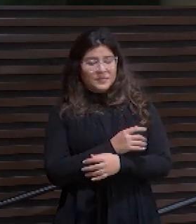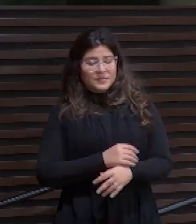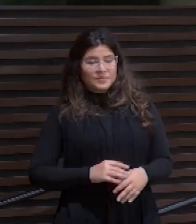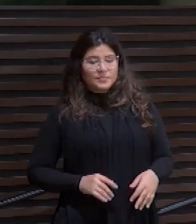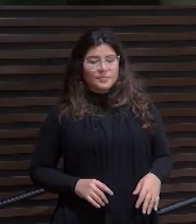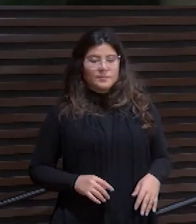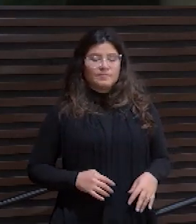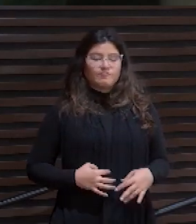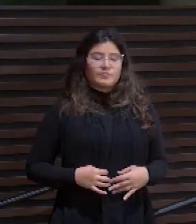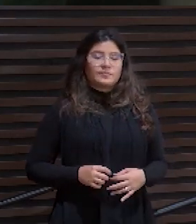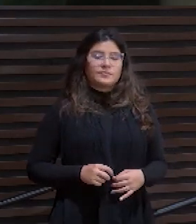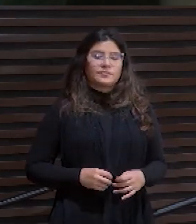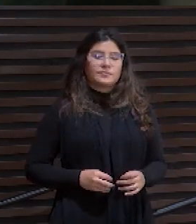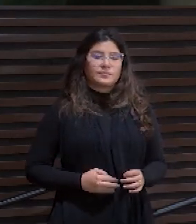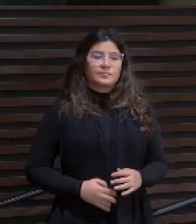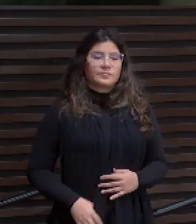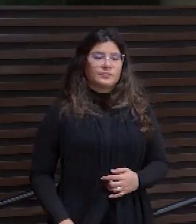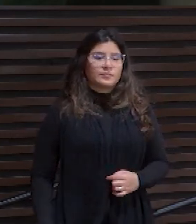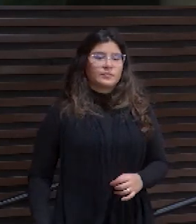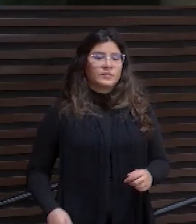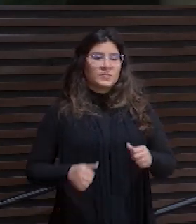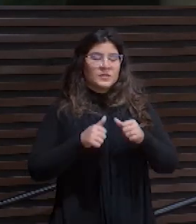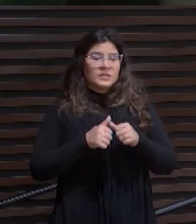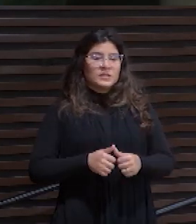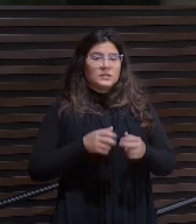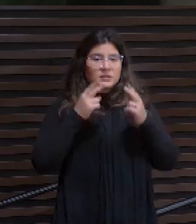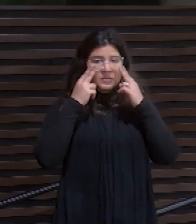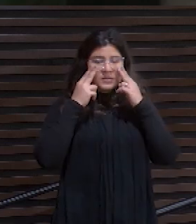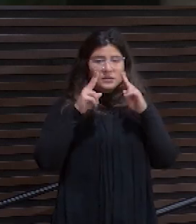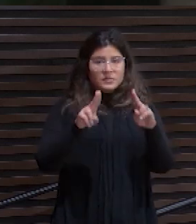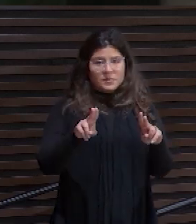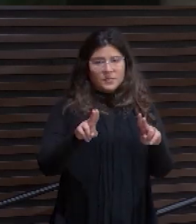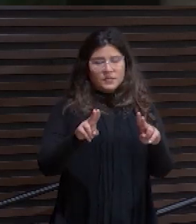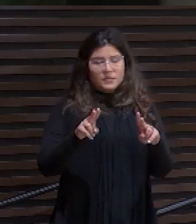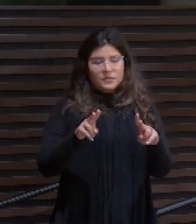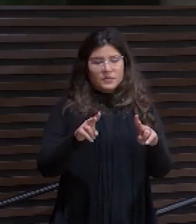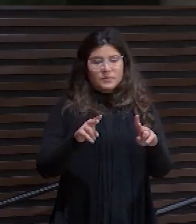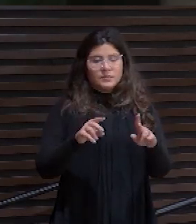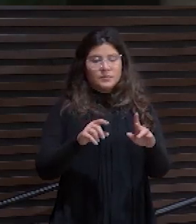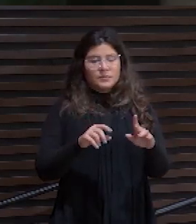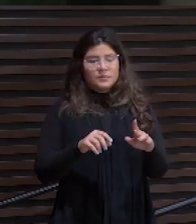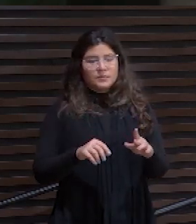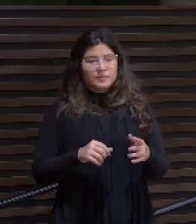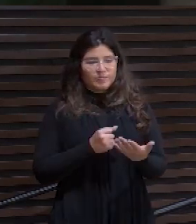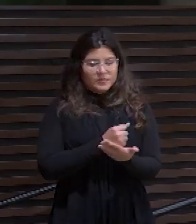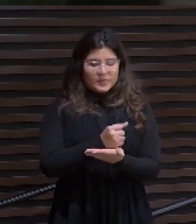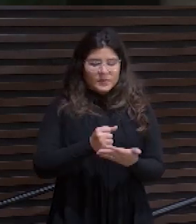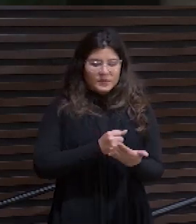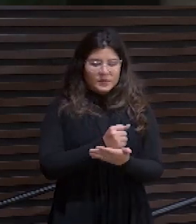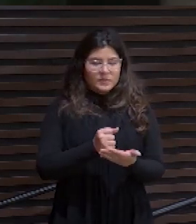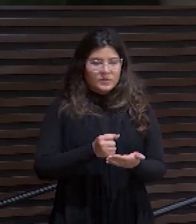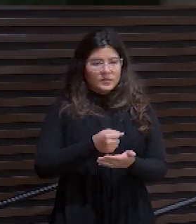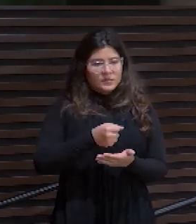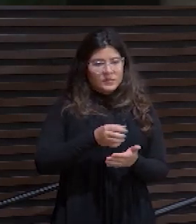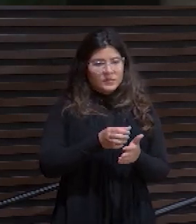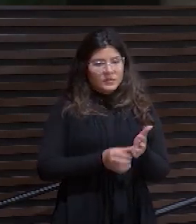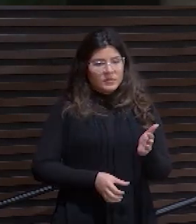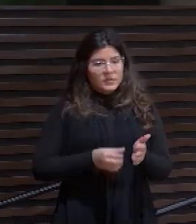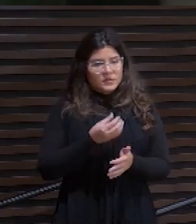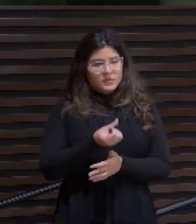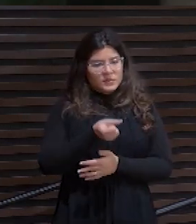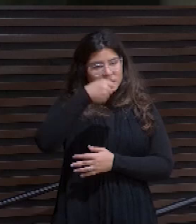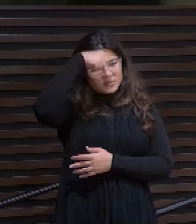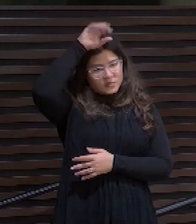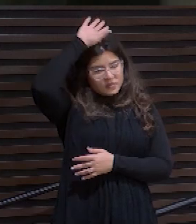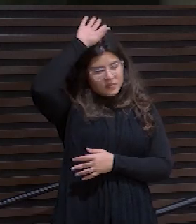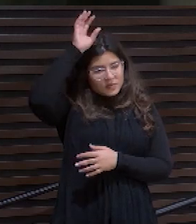que esse testemunho dele foi baseado no capítulo 6 de Romanos, no versículo 2. Como que viveremos no